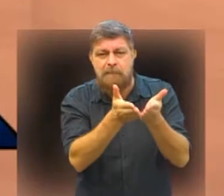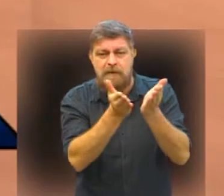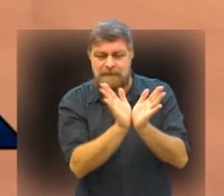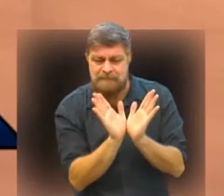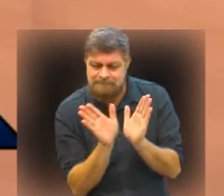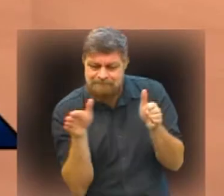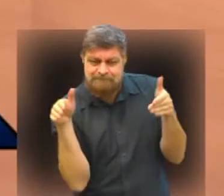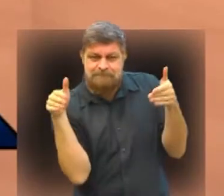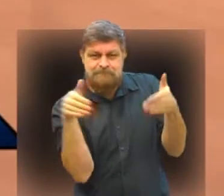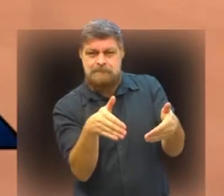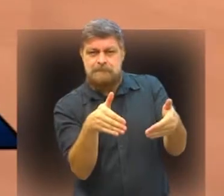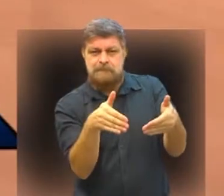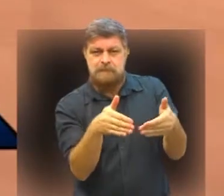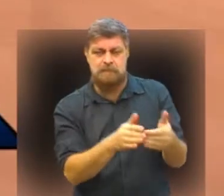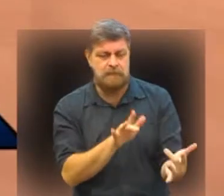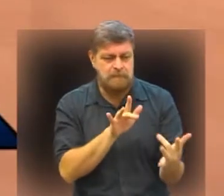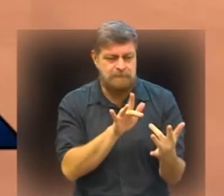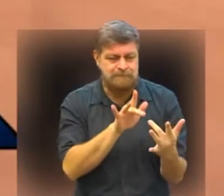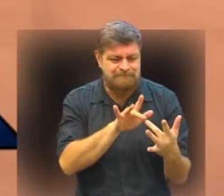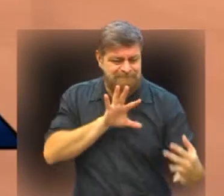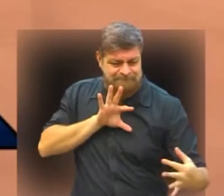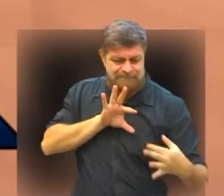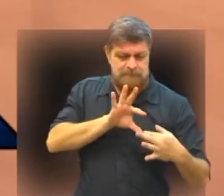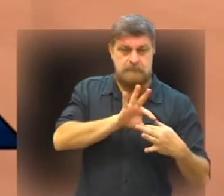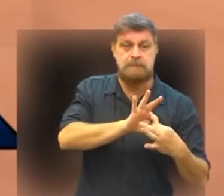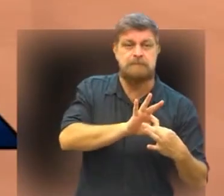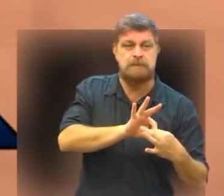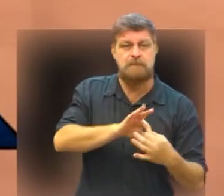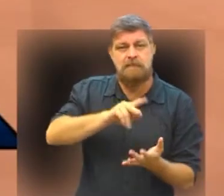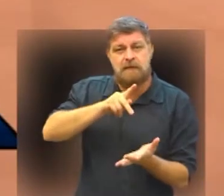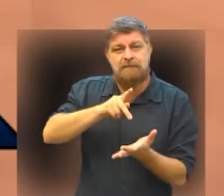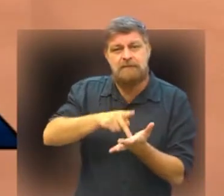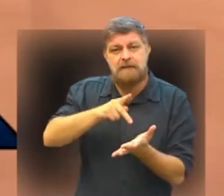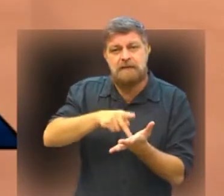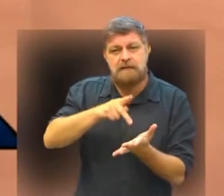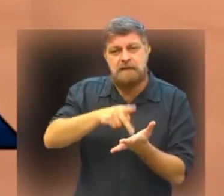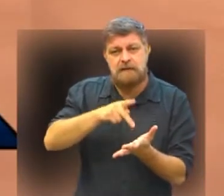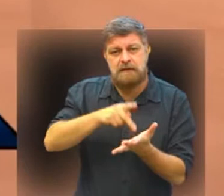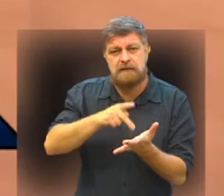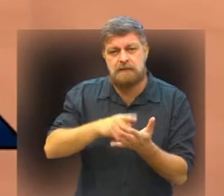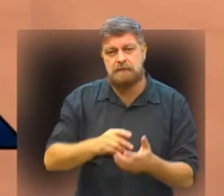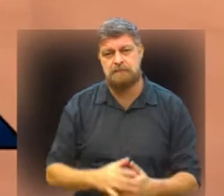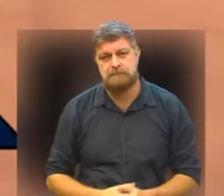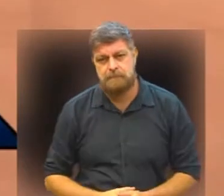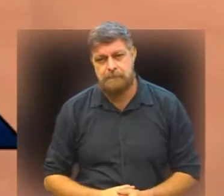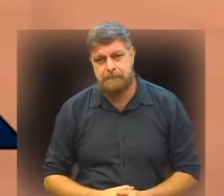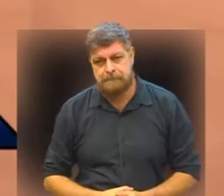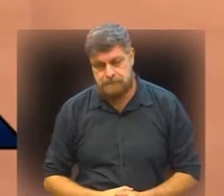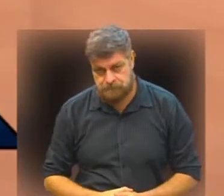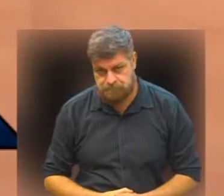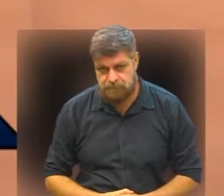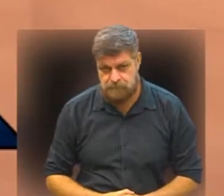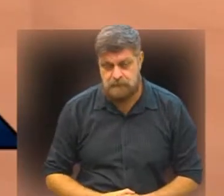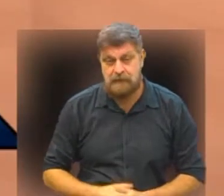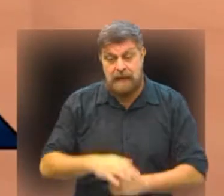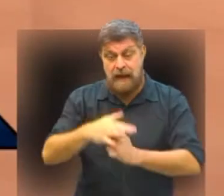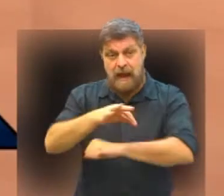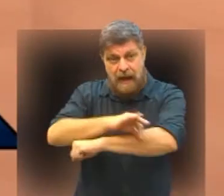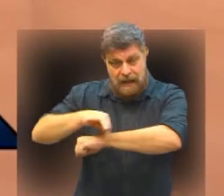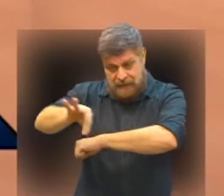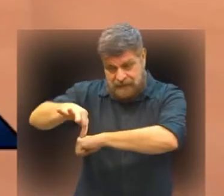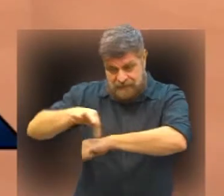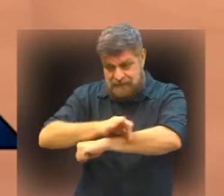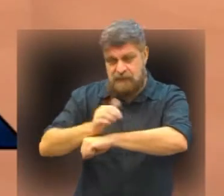simples, com o povo humilde, uma conexão sincera, uma conexão verdadeira. Foi assim